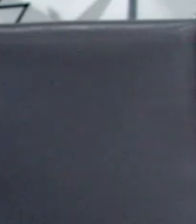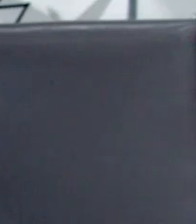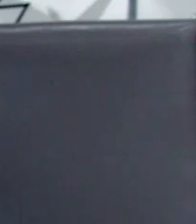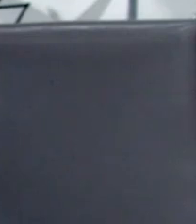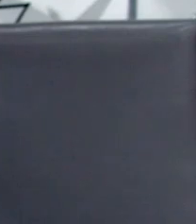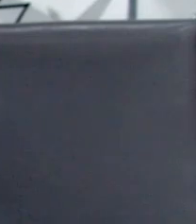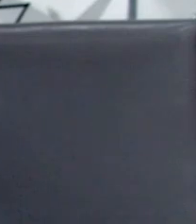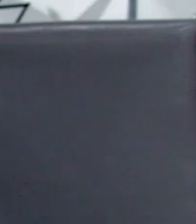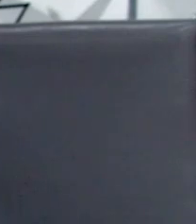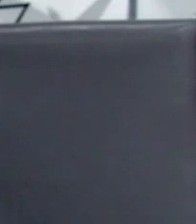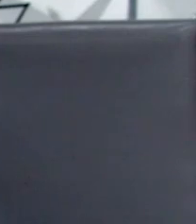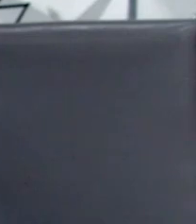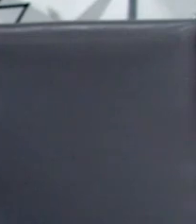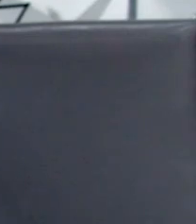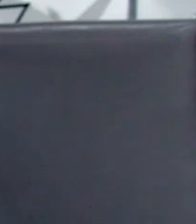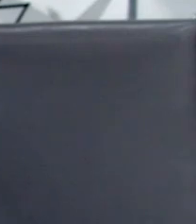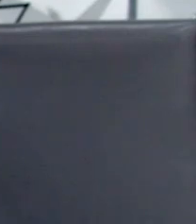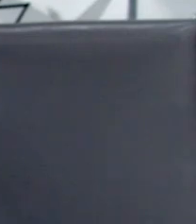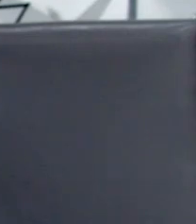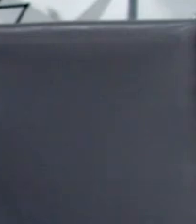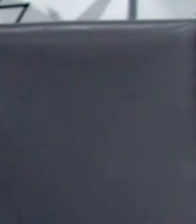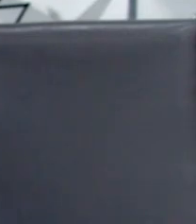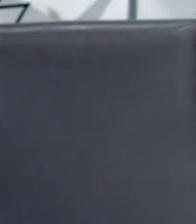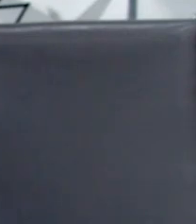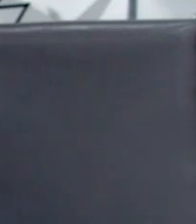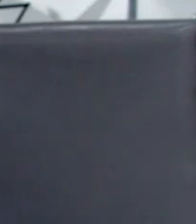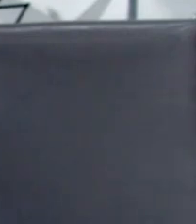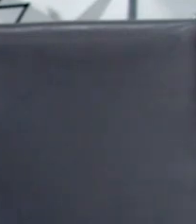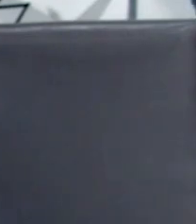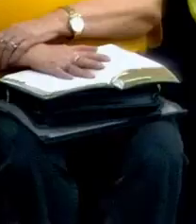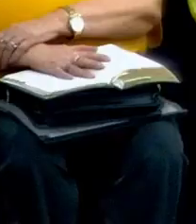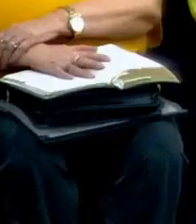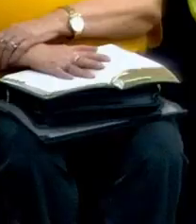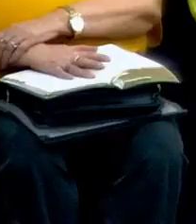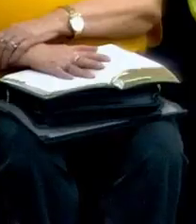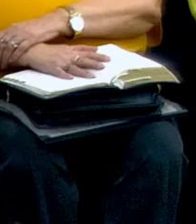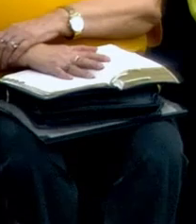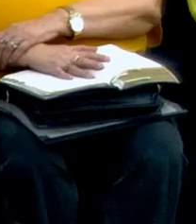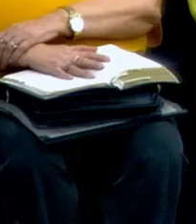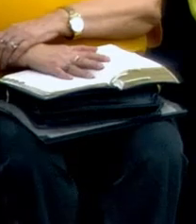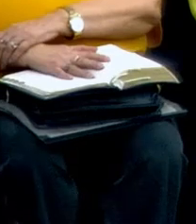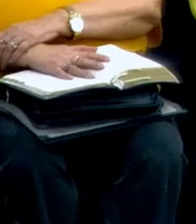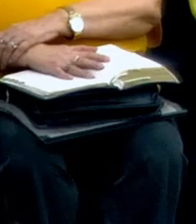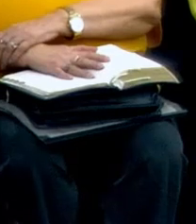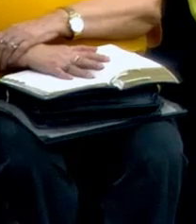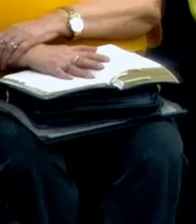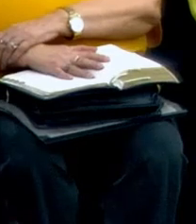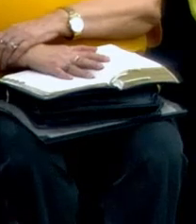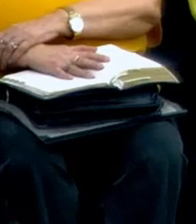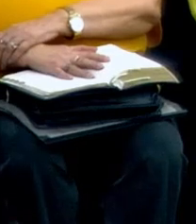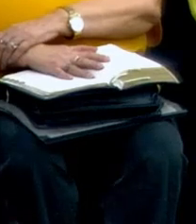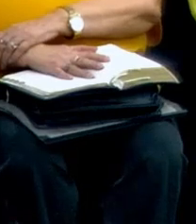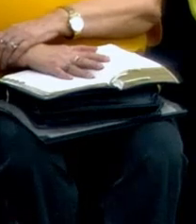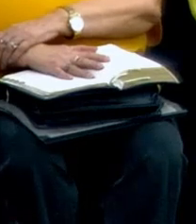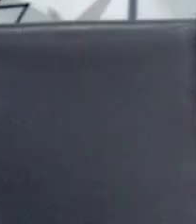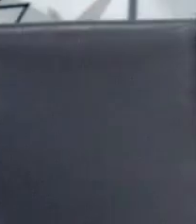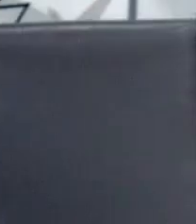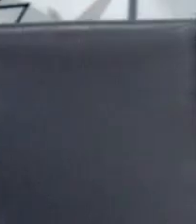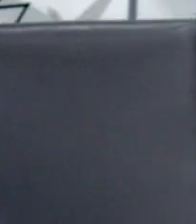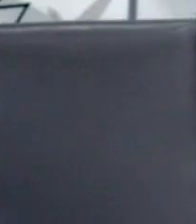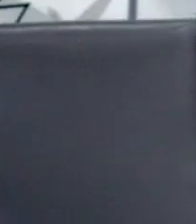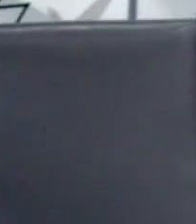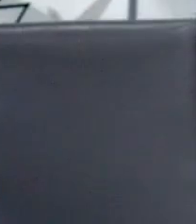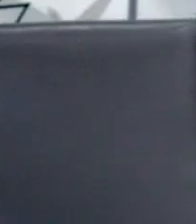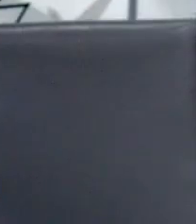essa questão de de estar plenamente certo de uma forma diferente aliás no texto que Lemos inicialmente a palavra